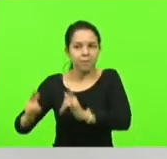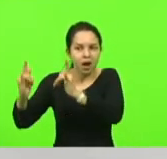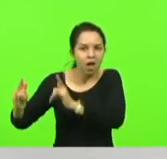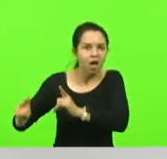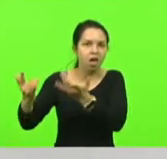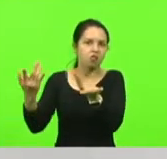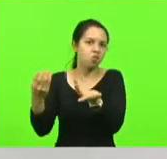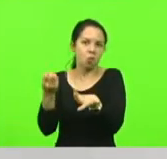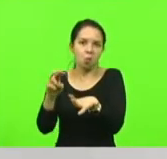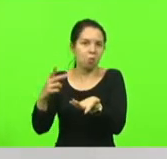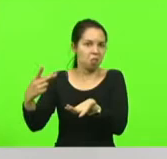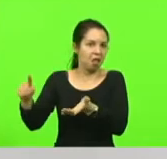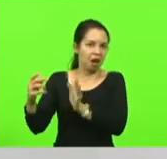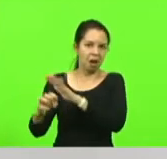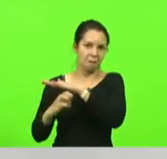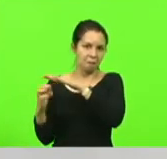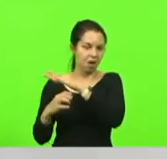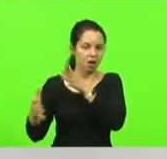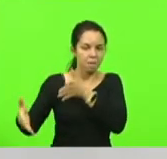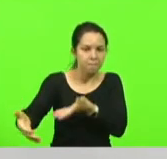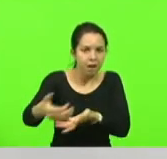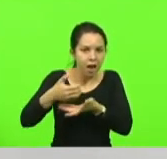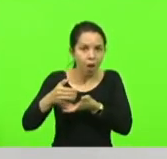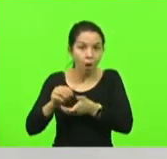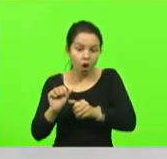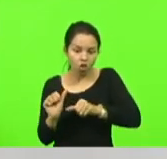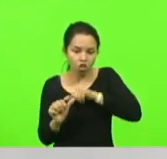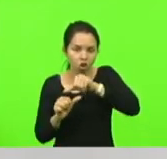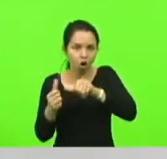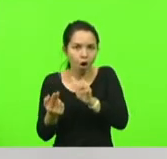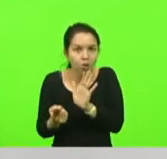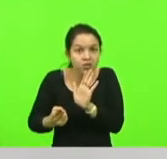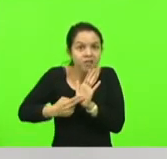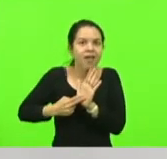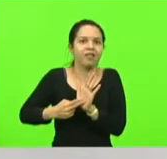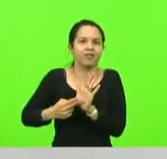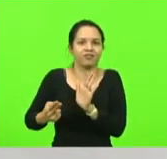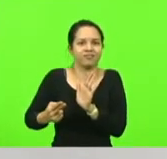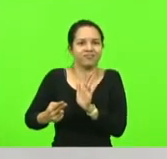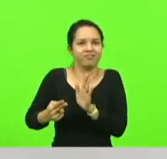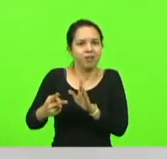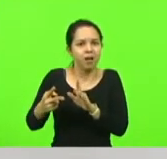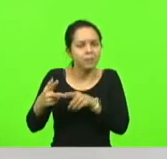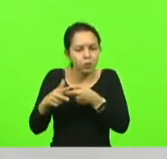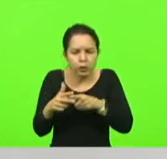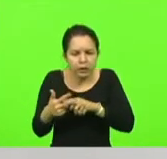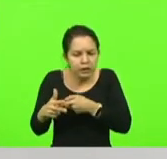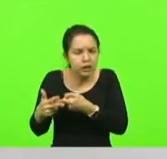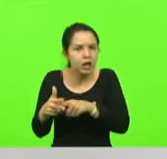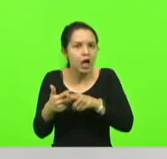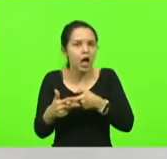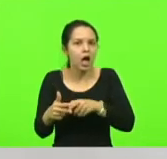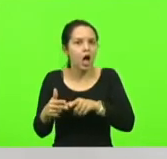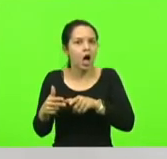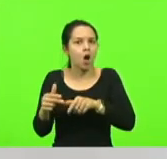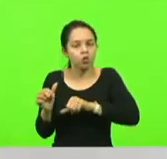empresa, e ele só troca o selo. Não faz a manutenção, não faz o reparo, não troca o